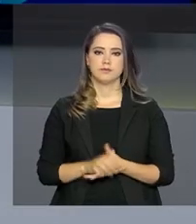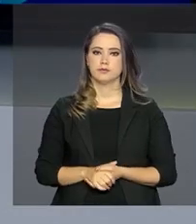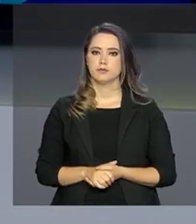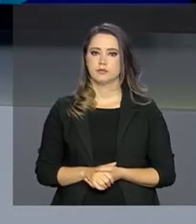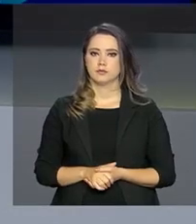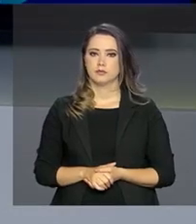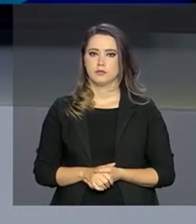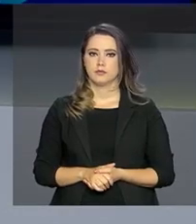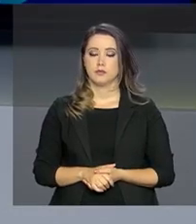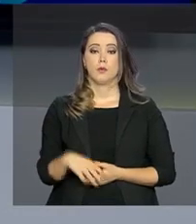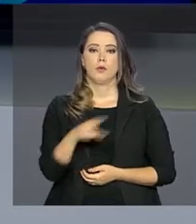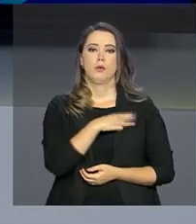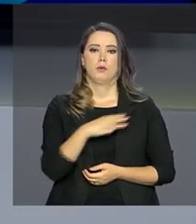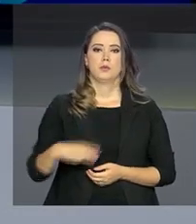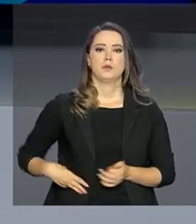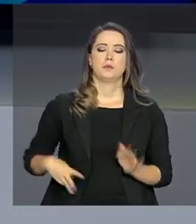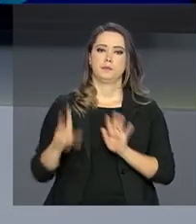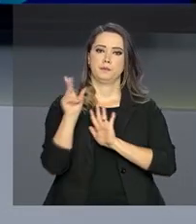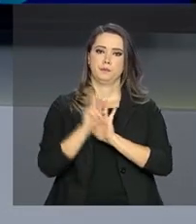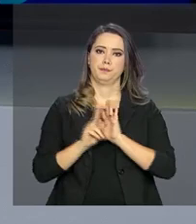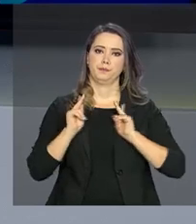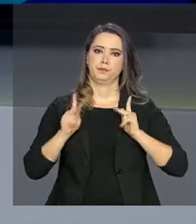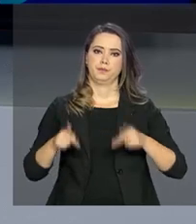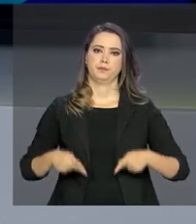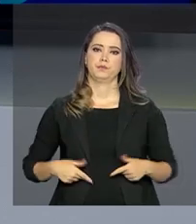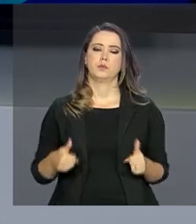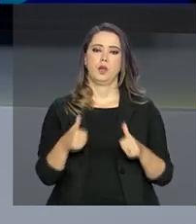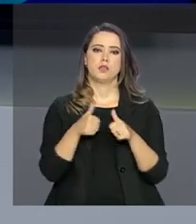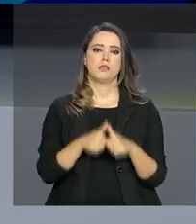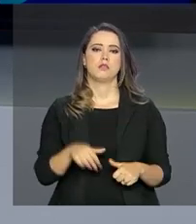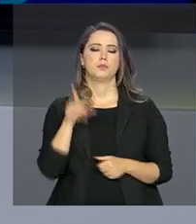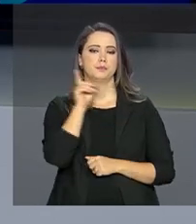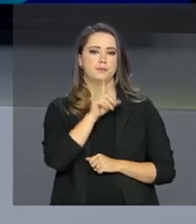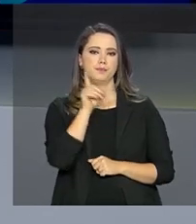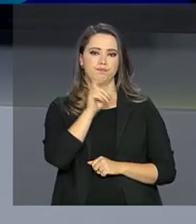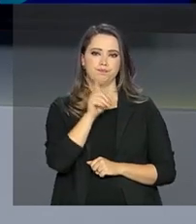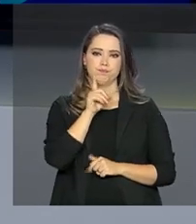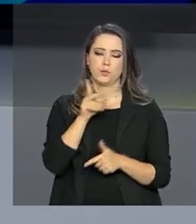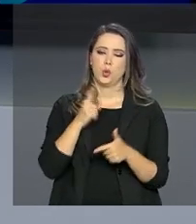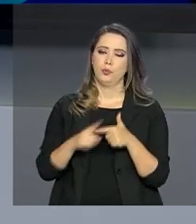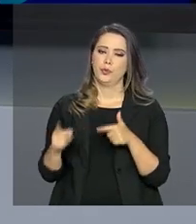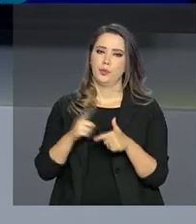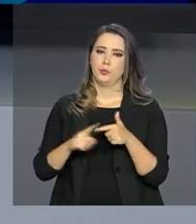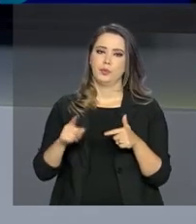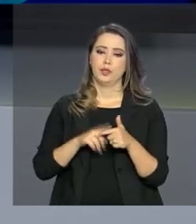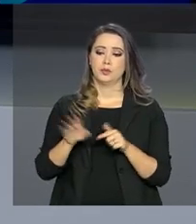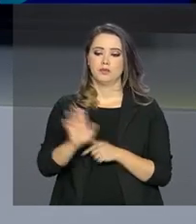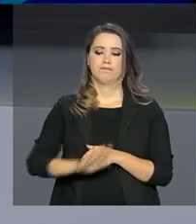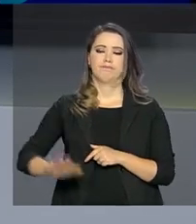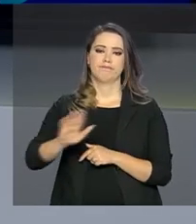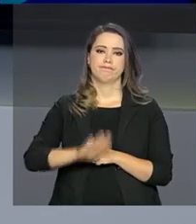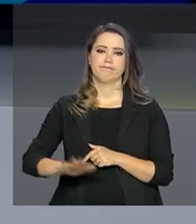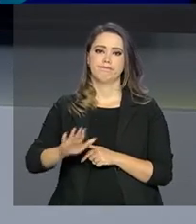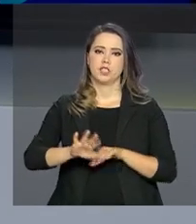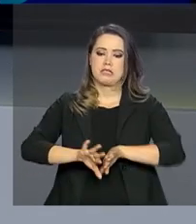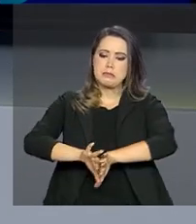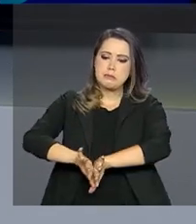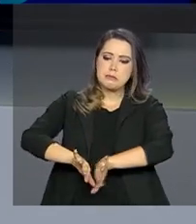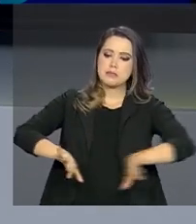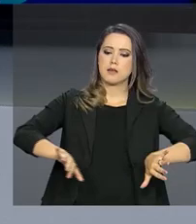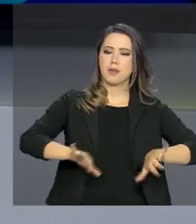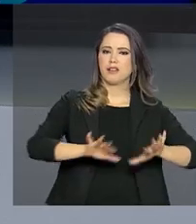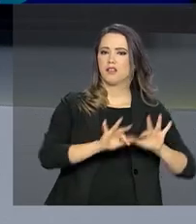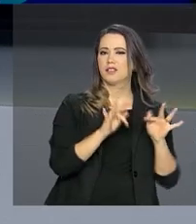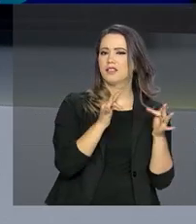ministro dos direitos humanos gustavo rocha está nos estados unidos para tratar da questão das crianças brasileiras que foram separadas dos